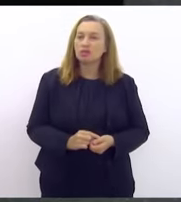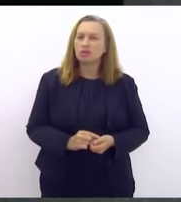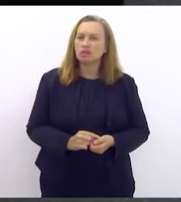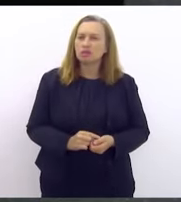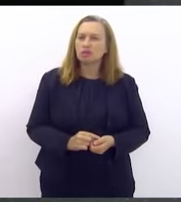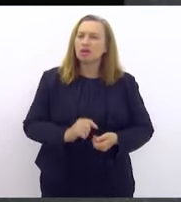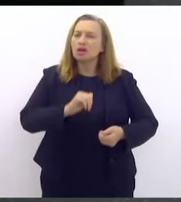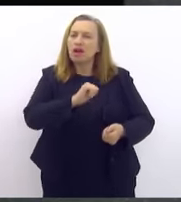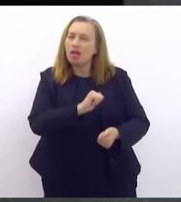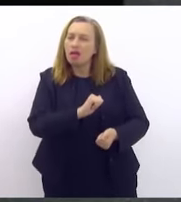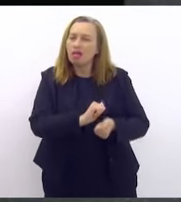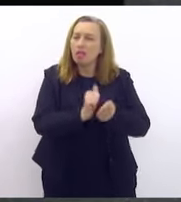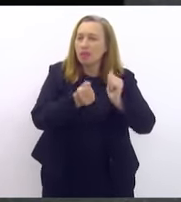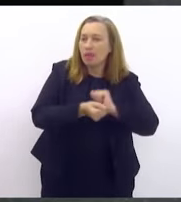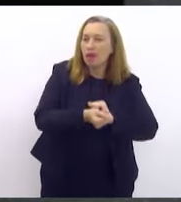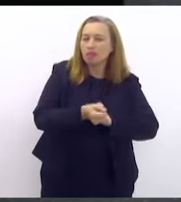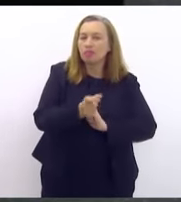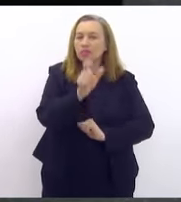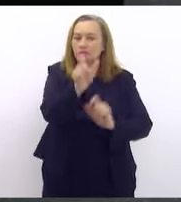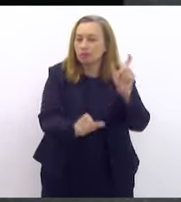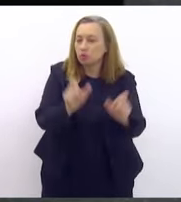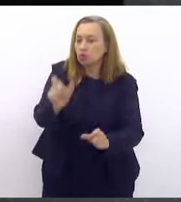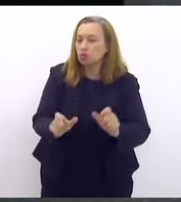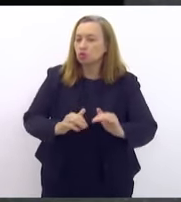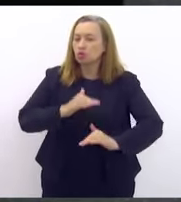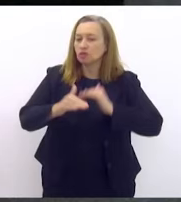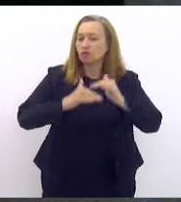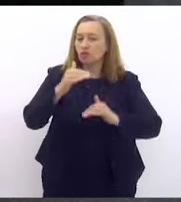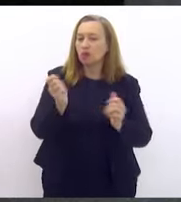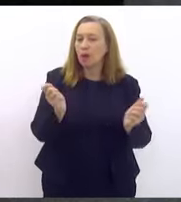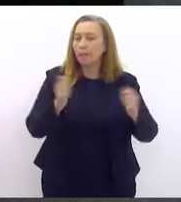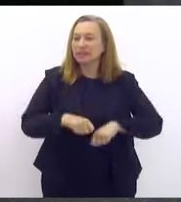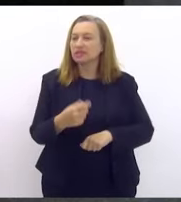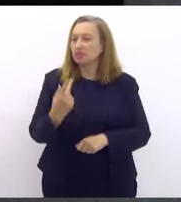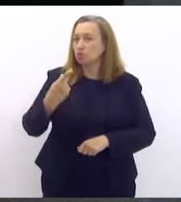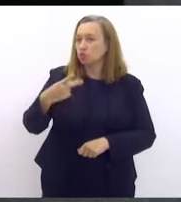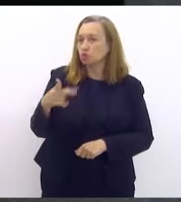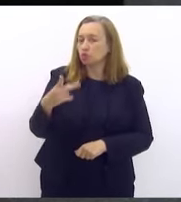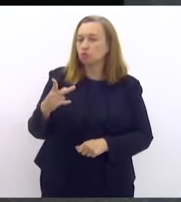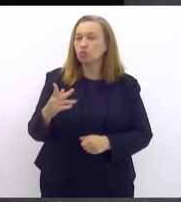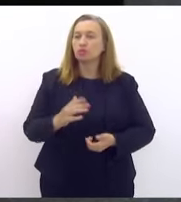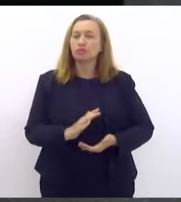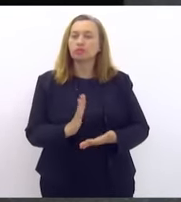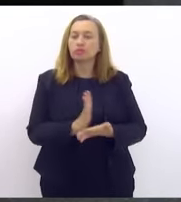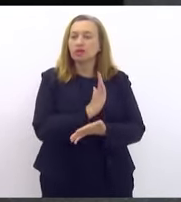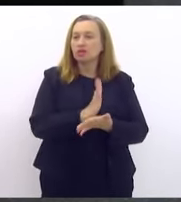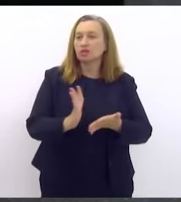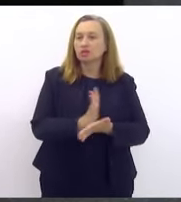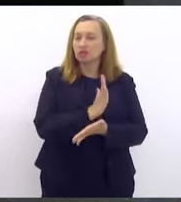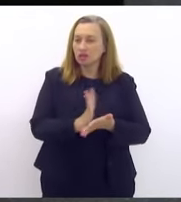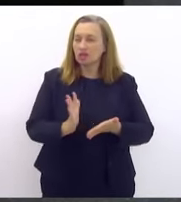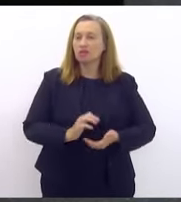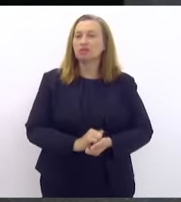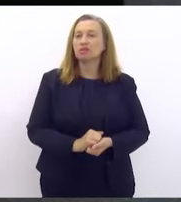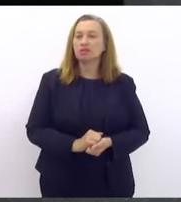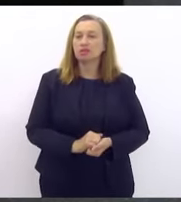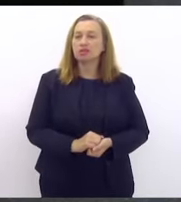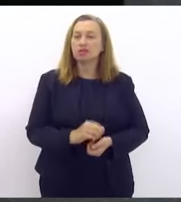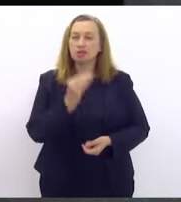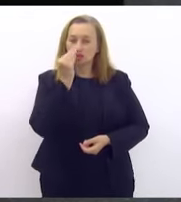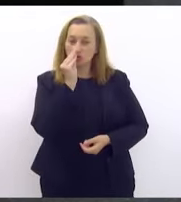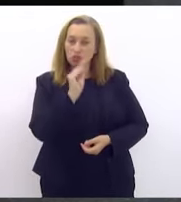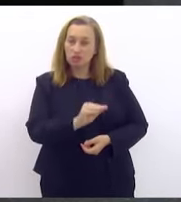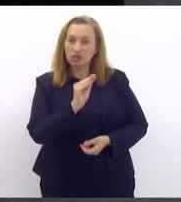adequado para essa pessoa desenvolver a sua potencialidade, muitas vezes comprimida, ignorada